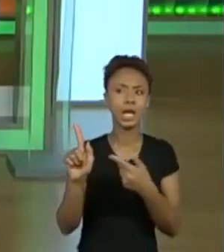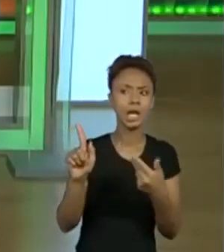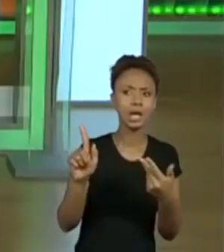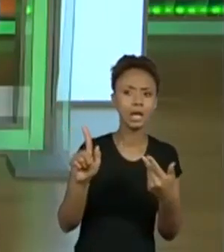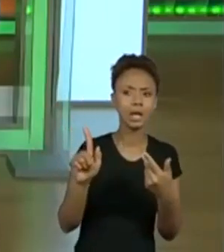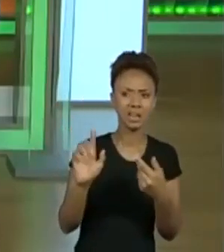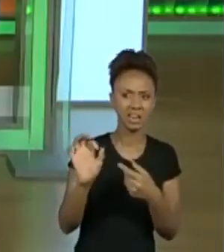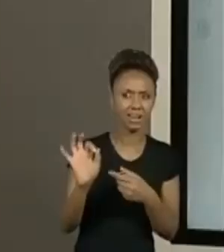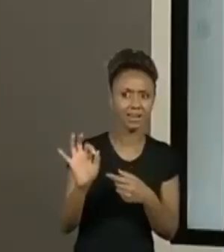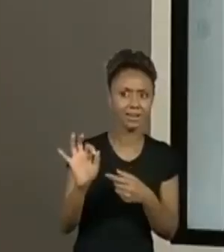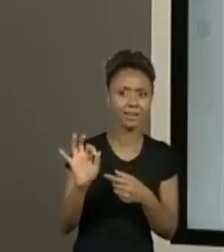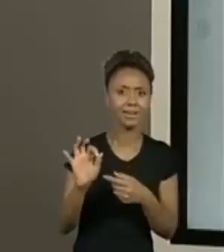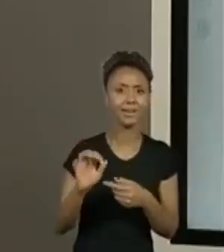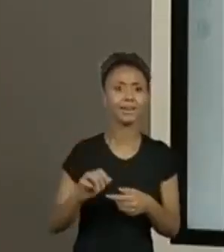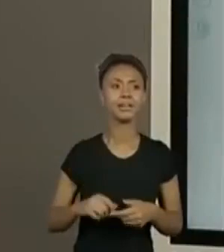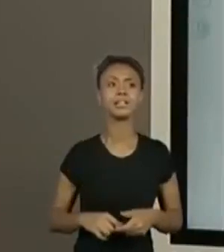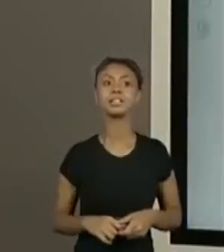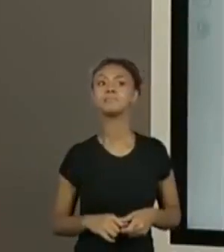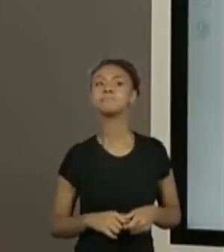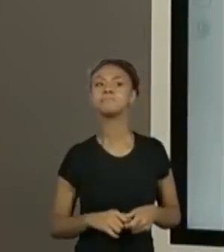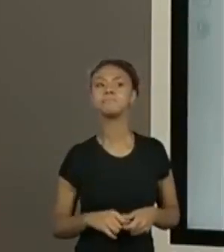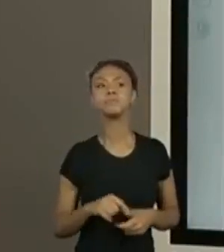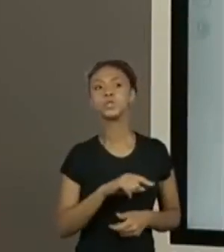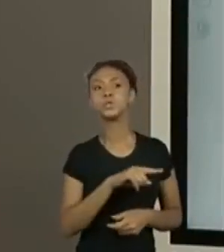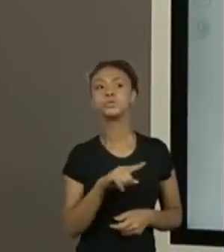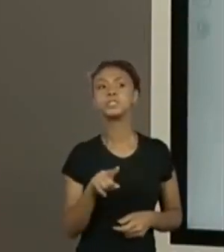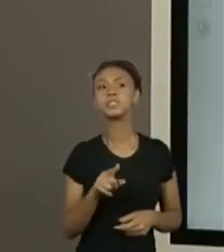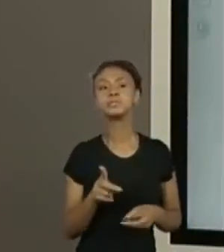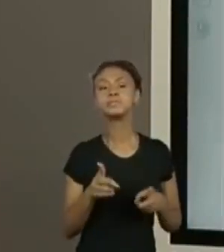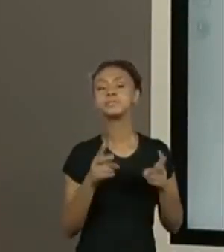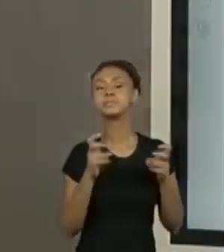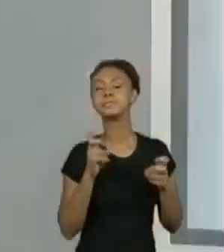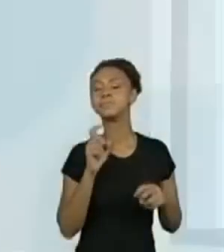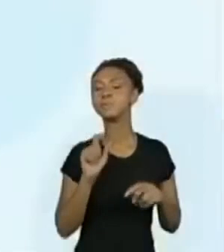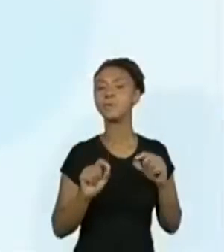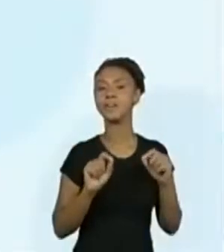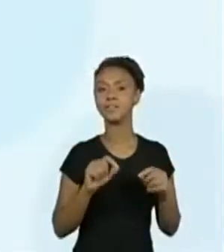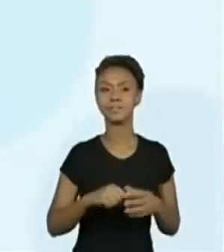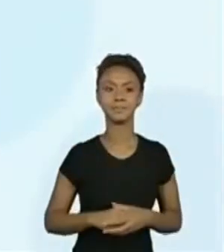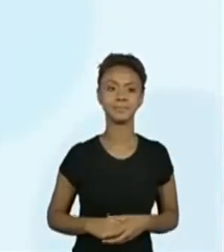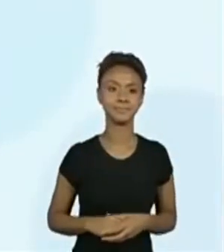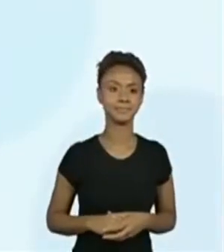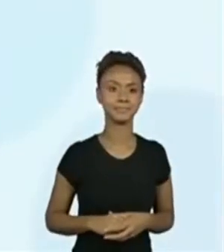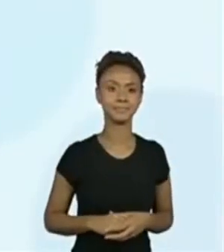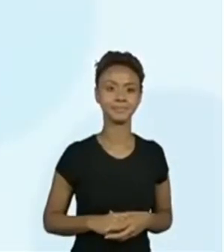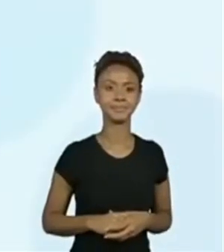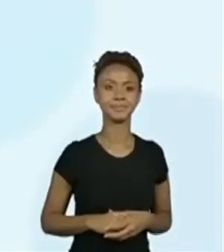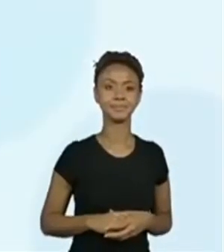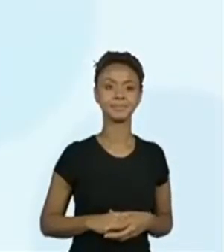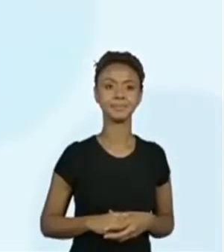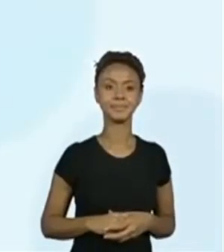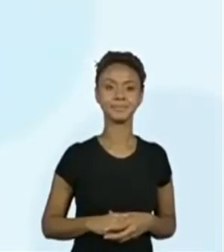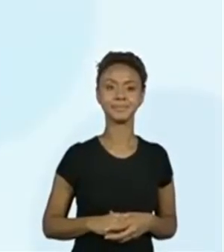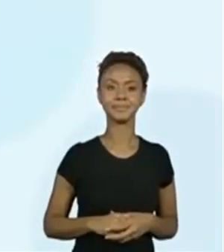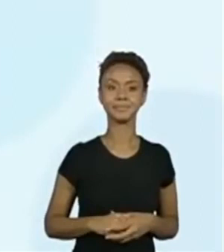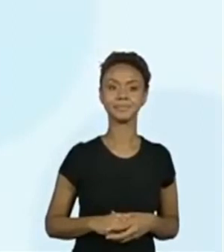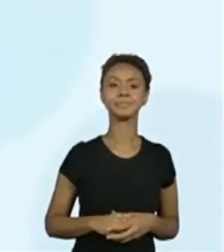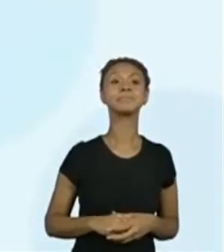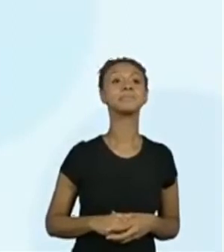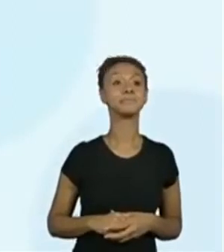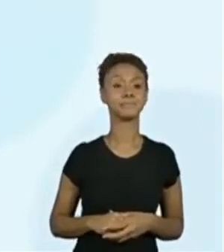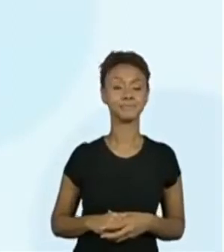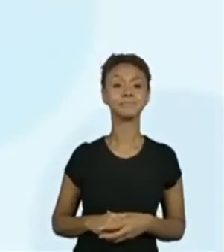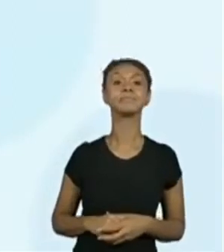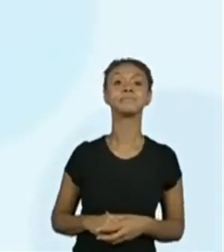Será que é isso? O que, que vocês perceberam sobre a letra G? O que, que será que eles possam ter? É, eles estão colocando